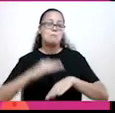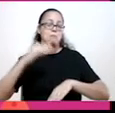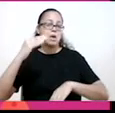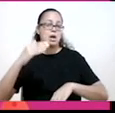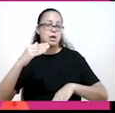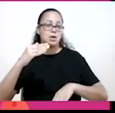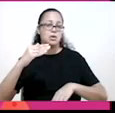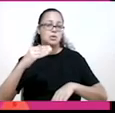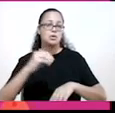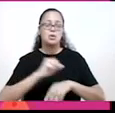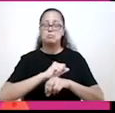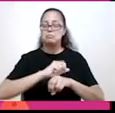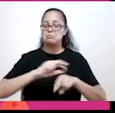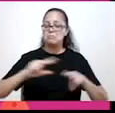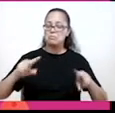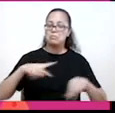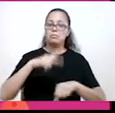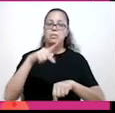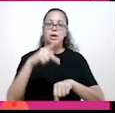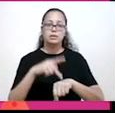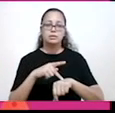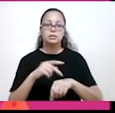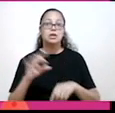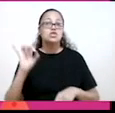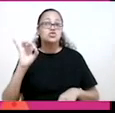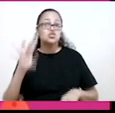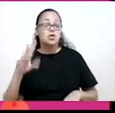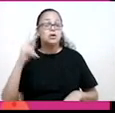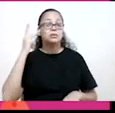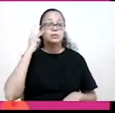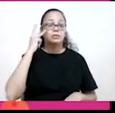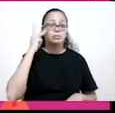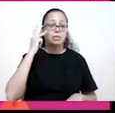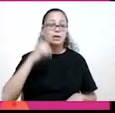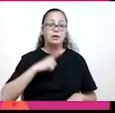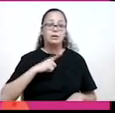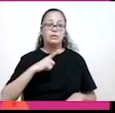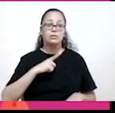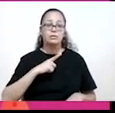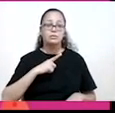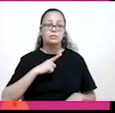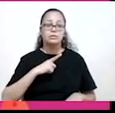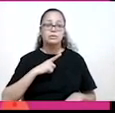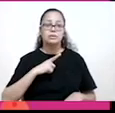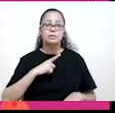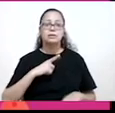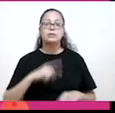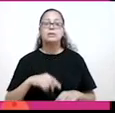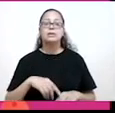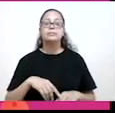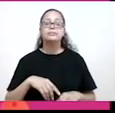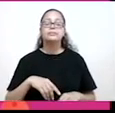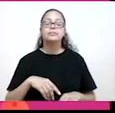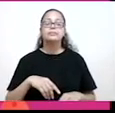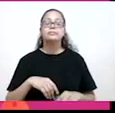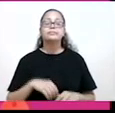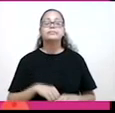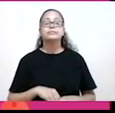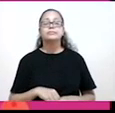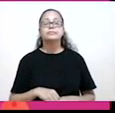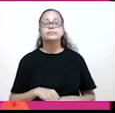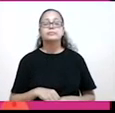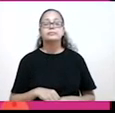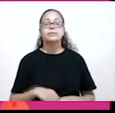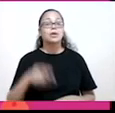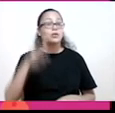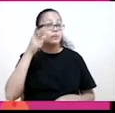países listados. Né? Só a cidade de São Paulo tem cerca de 12, 13 milhões de habitantes. A região metropolitana tem mais de 20 milhões de habitantes. Então,